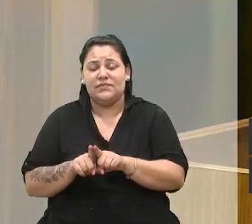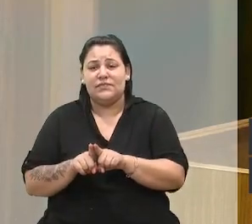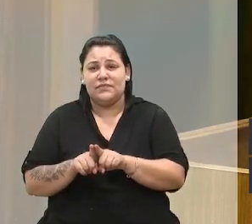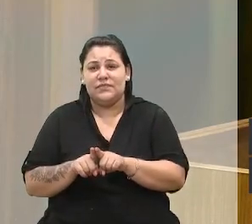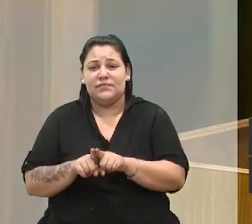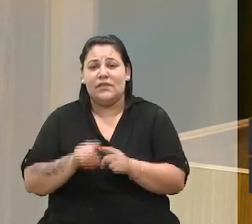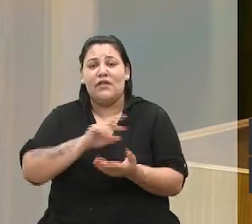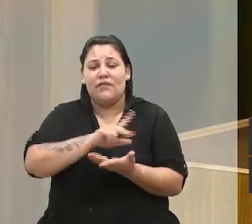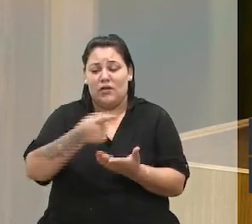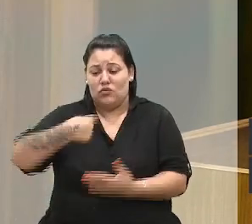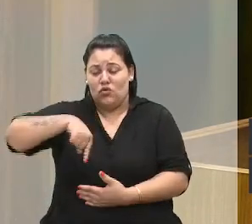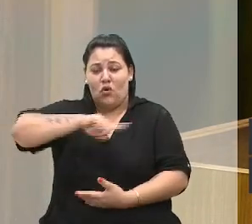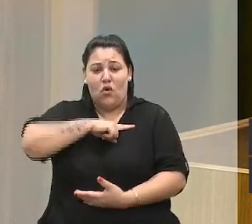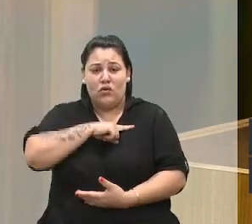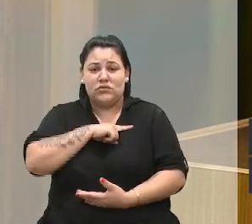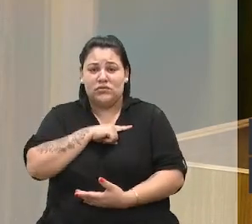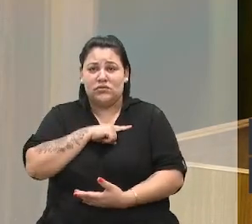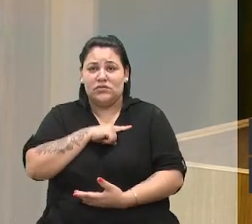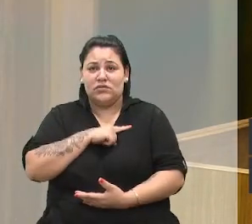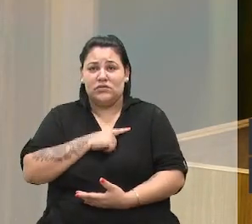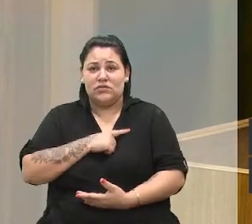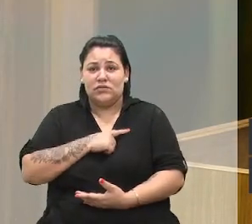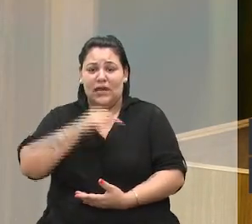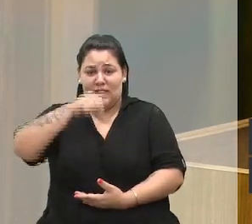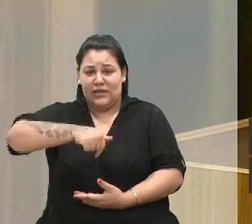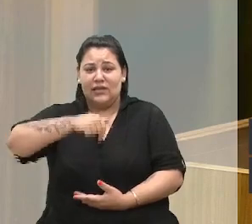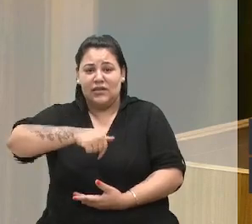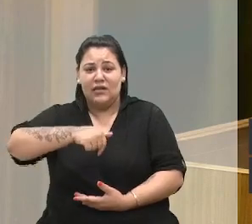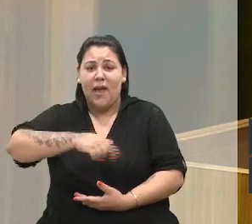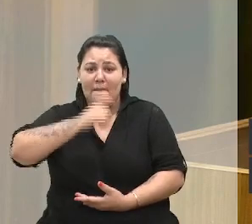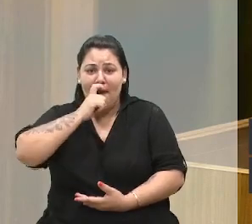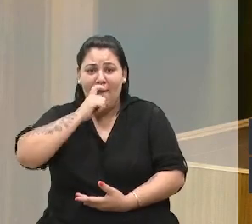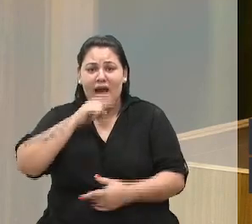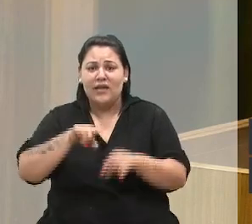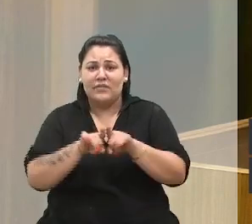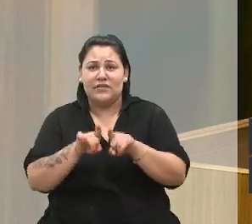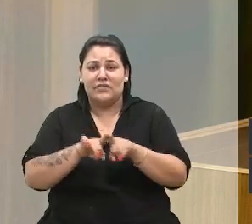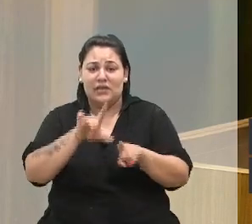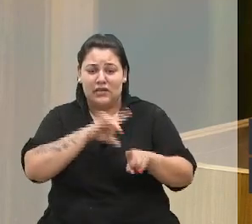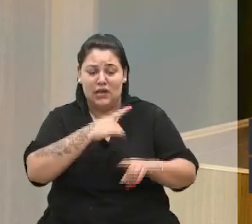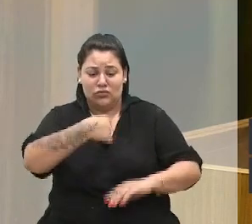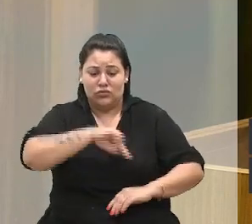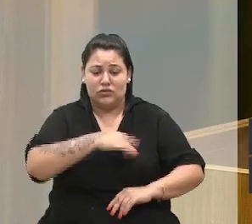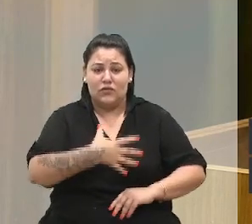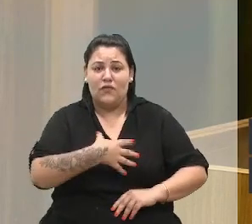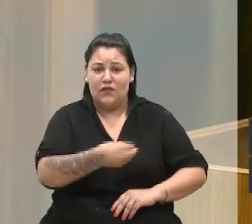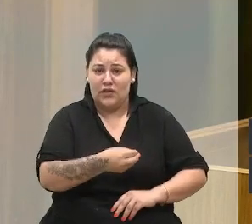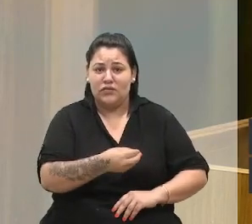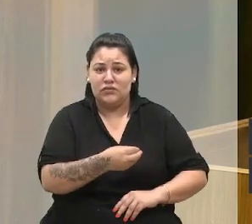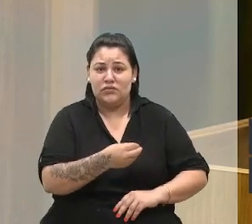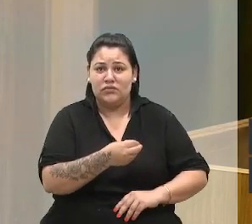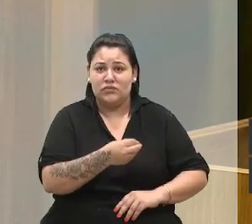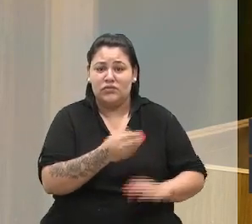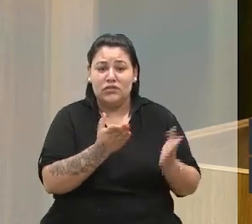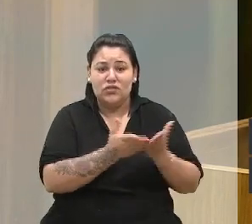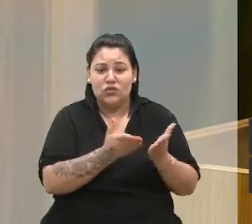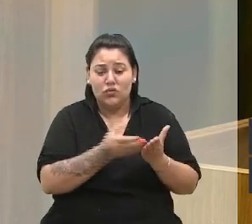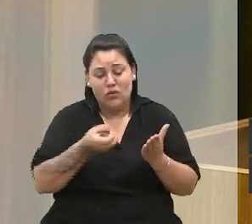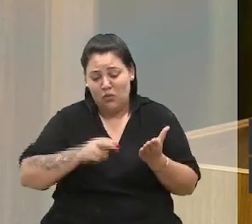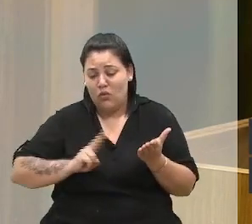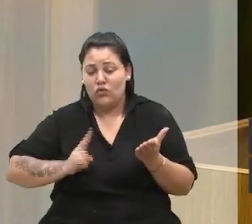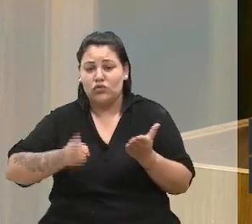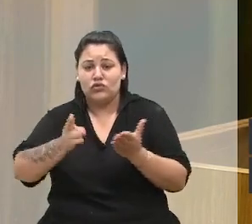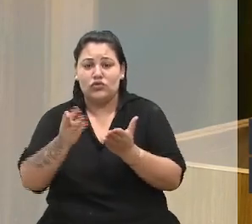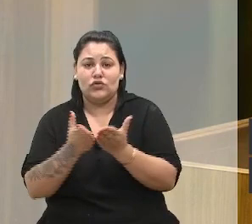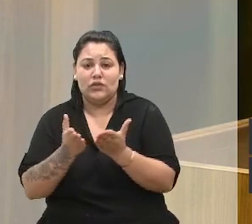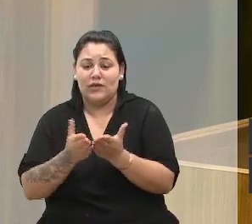nós aqui somos pais. E temos os nossos filhos que estudaram ou que estudam e que não